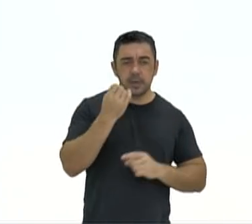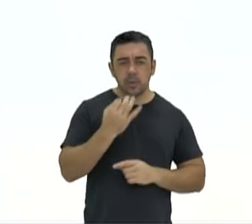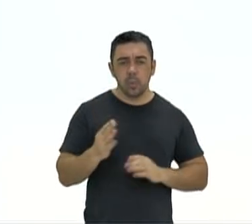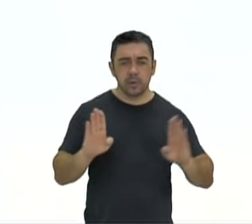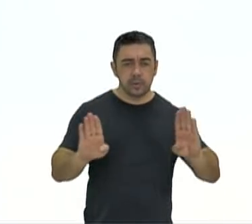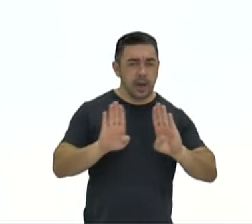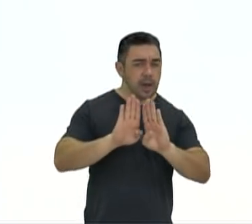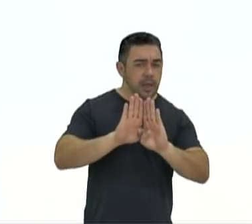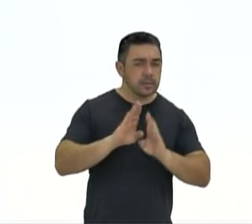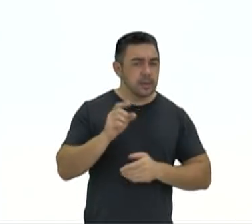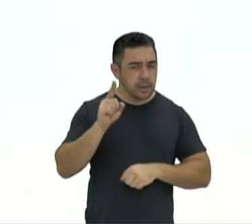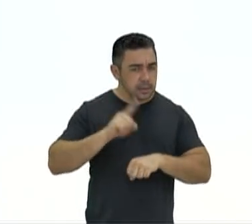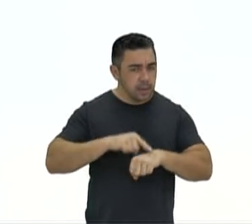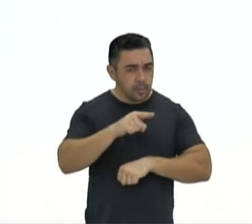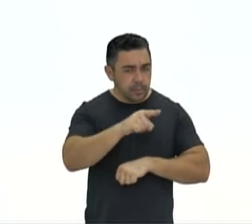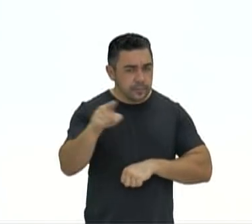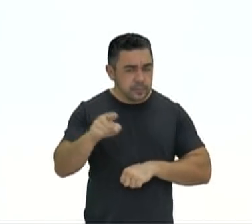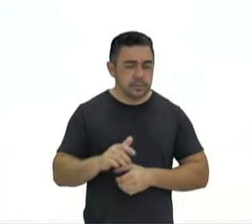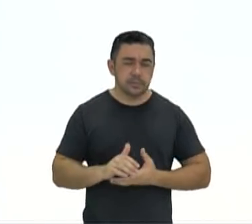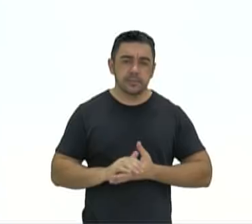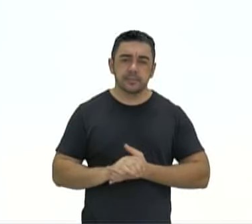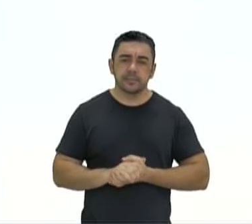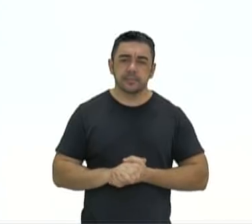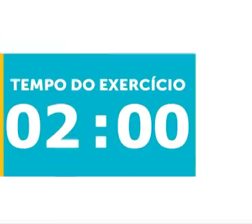quantas arestas? Tempo para vocês.